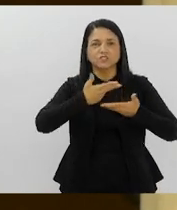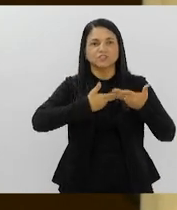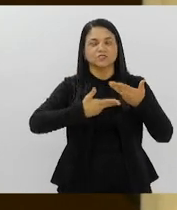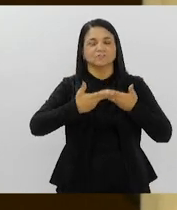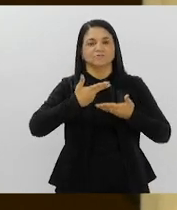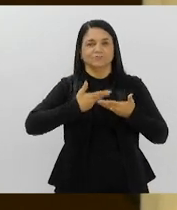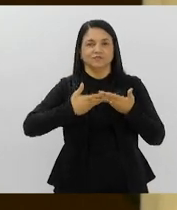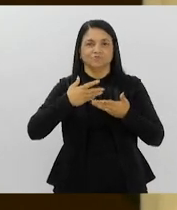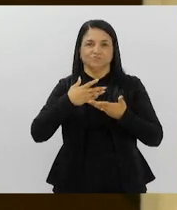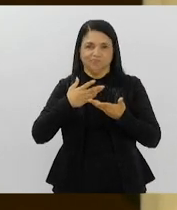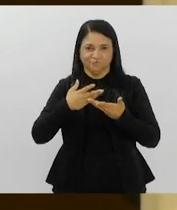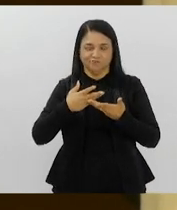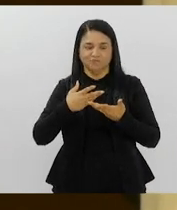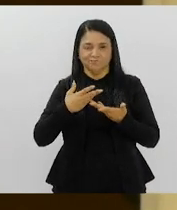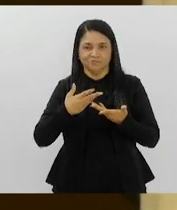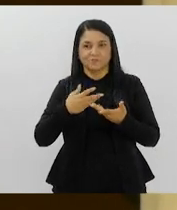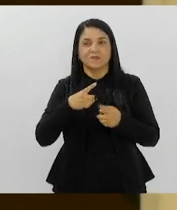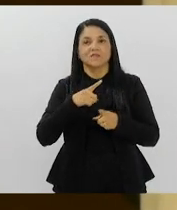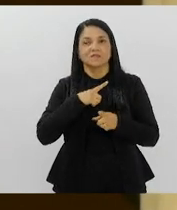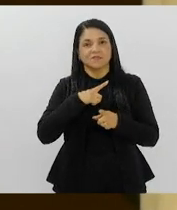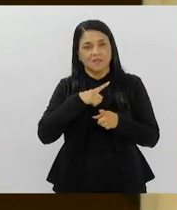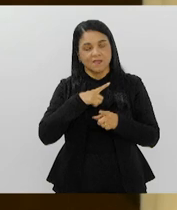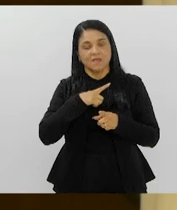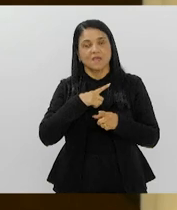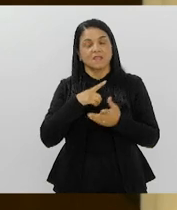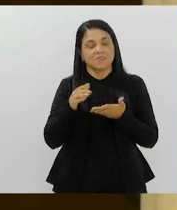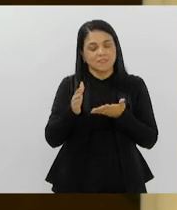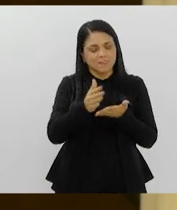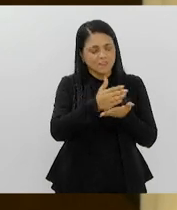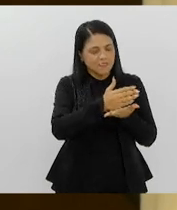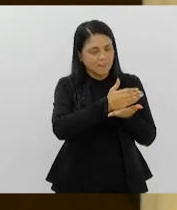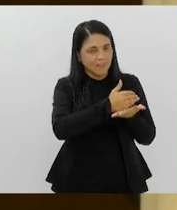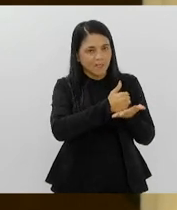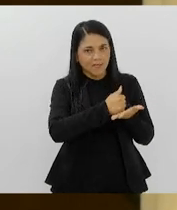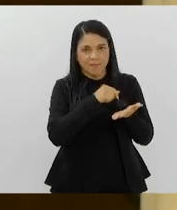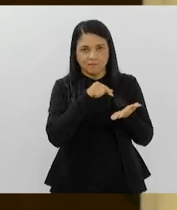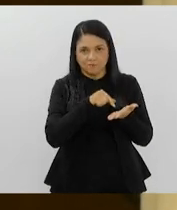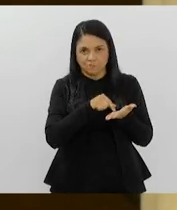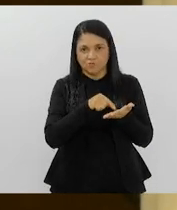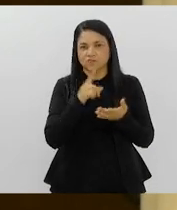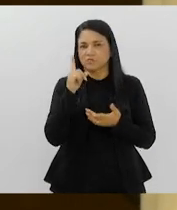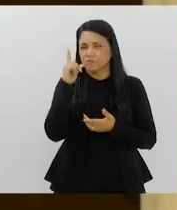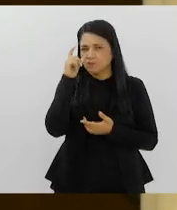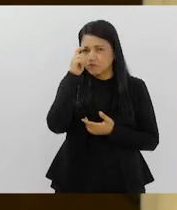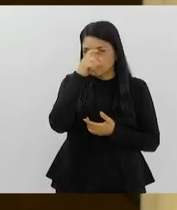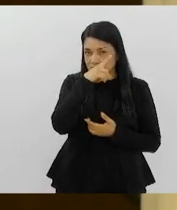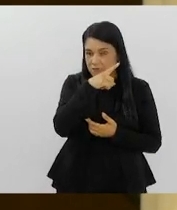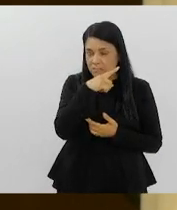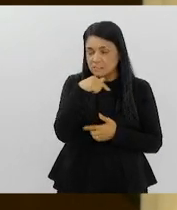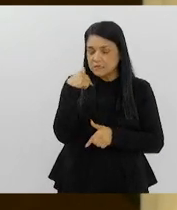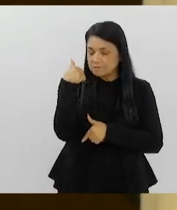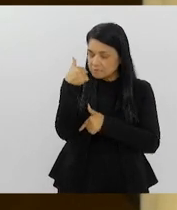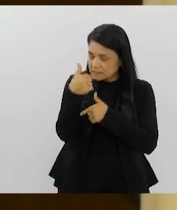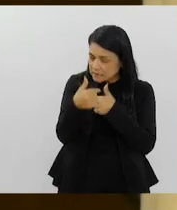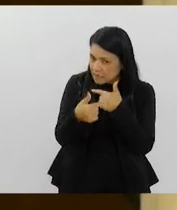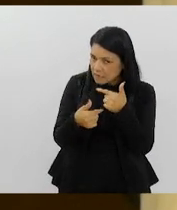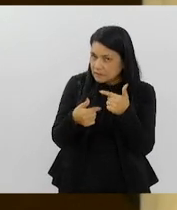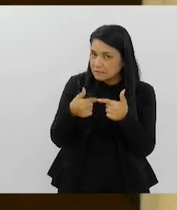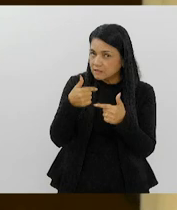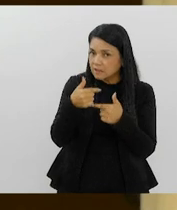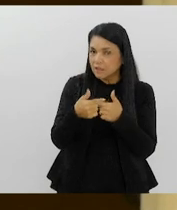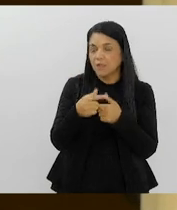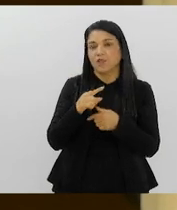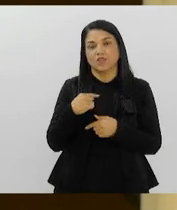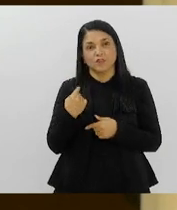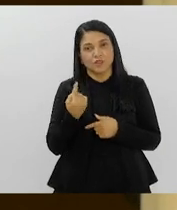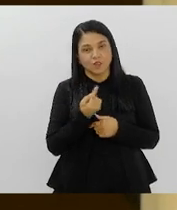colegas. E, assim como alguns dados difíceis de serem trabalhados, nós também nos